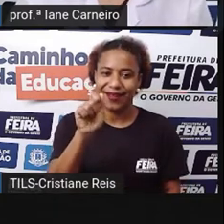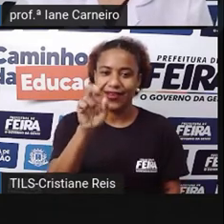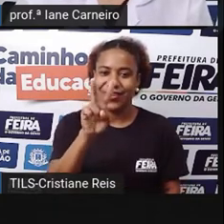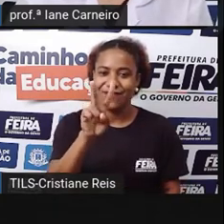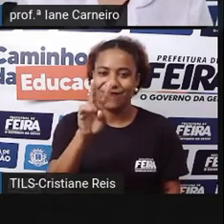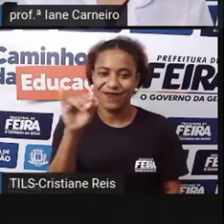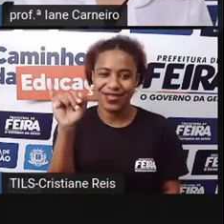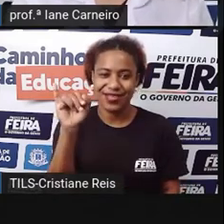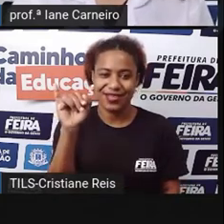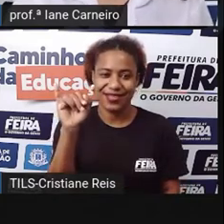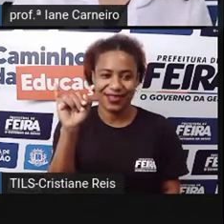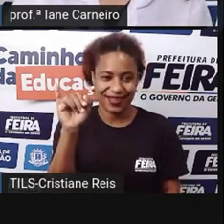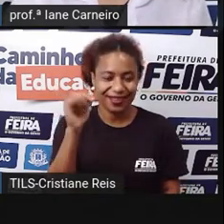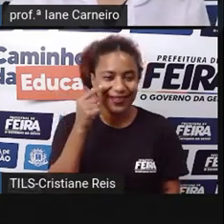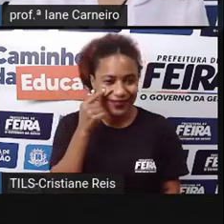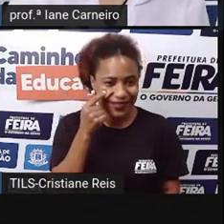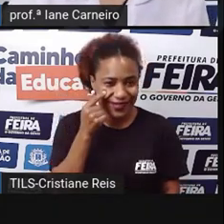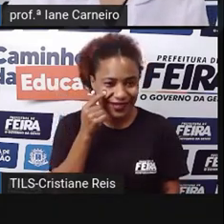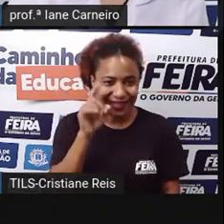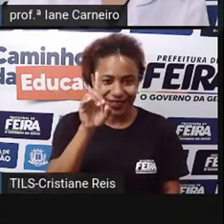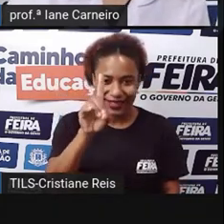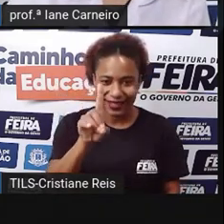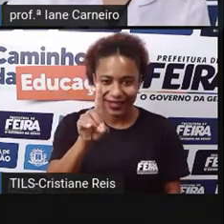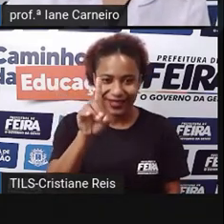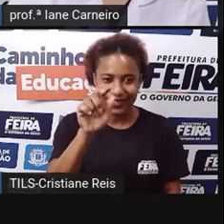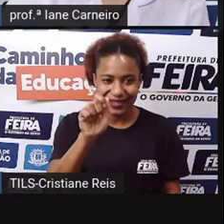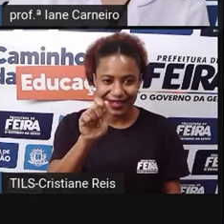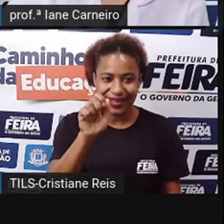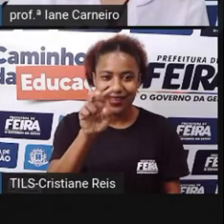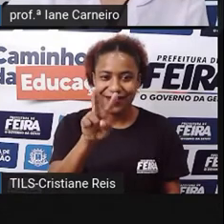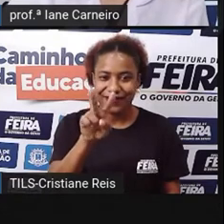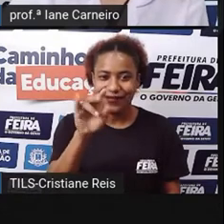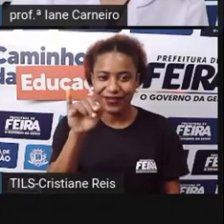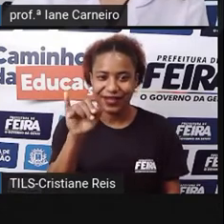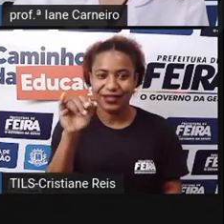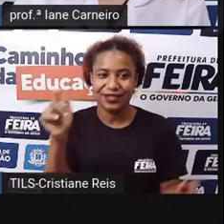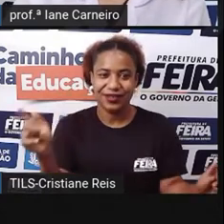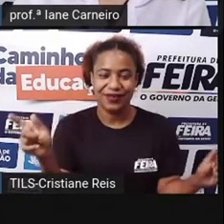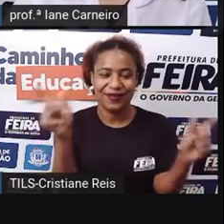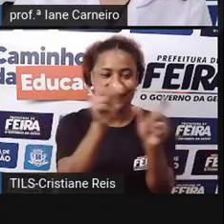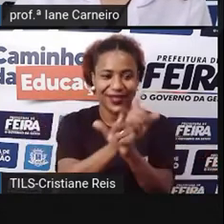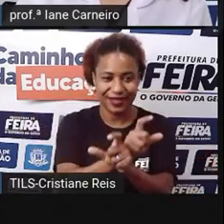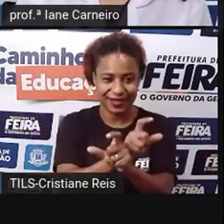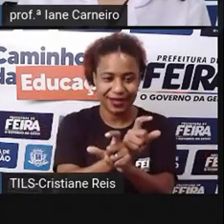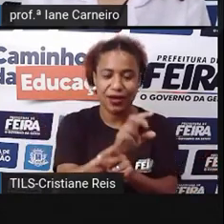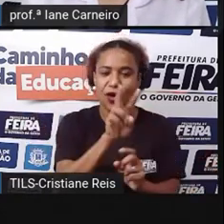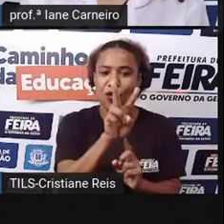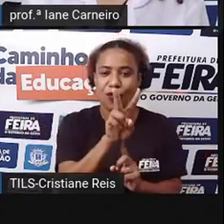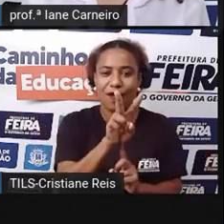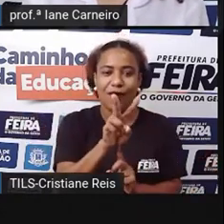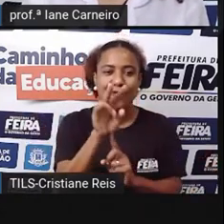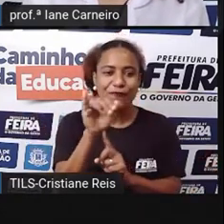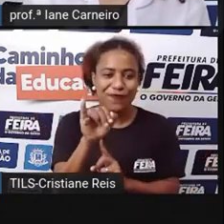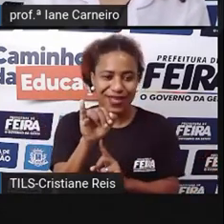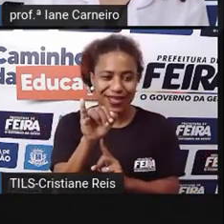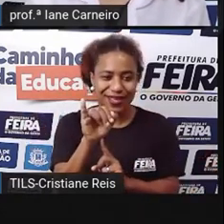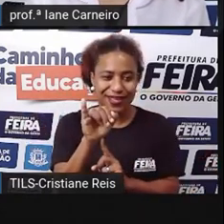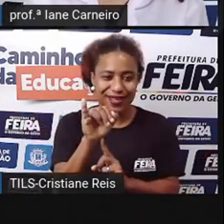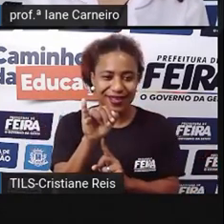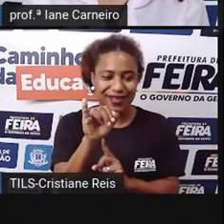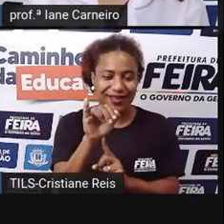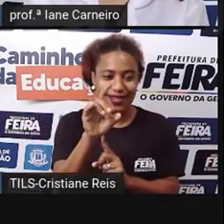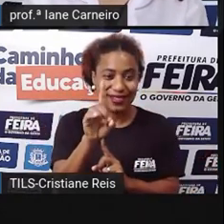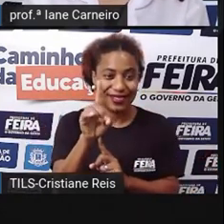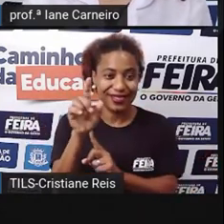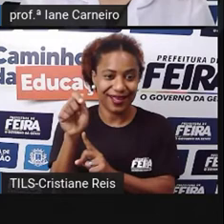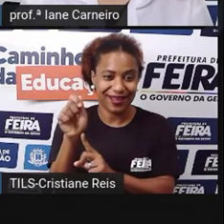Davi, Davi. Se eu inverter, colocar o vi na frente do da, qual é a palavra nova que a